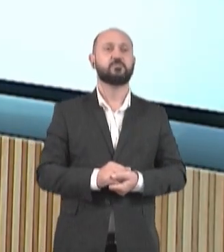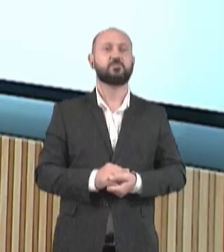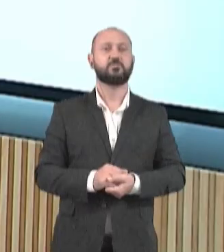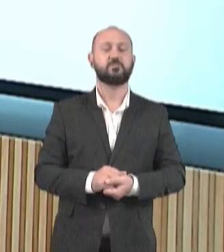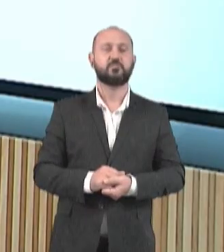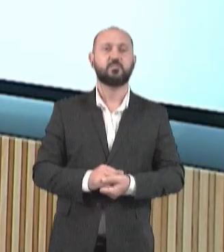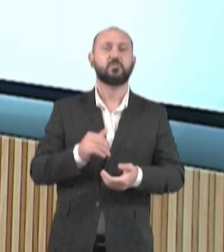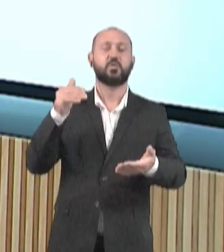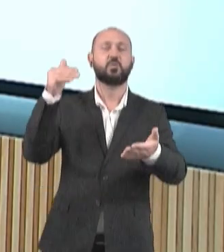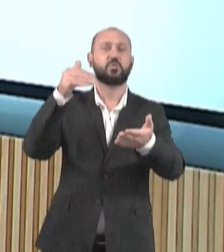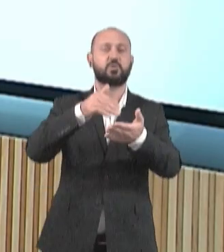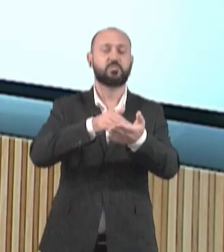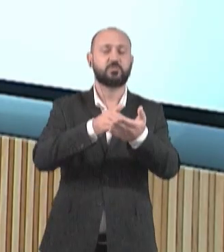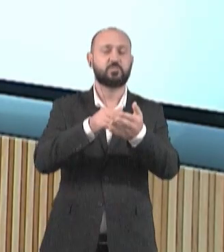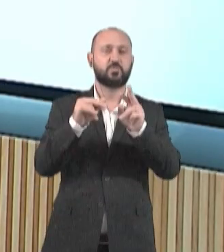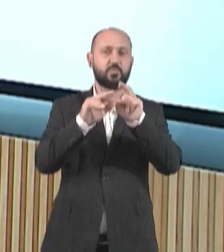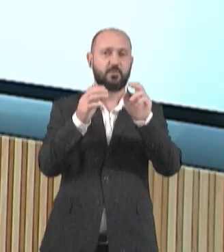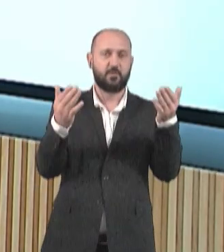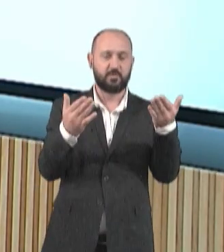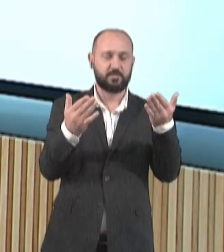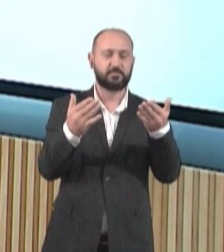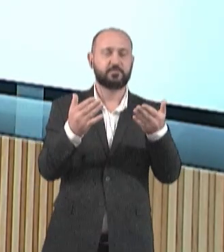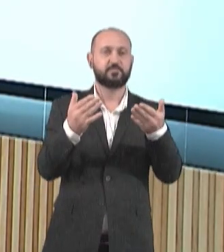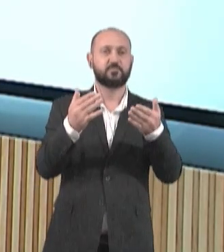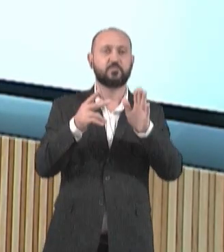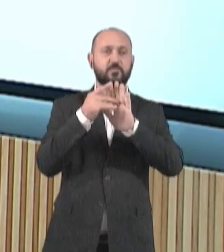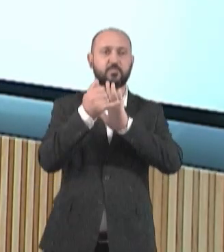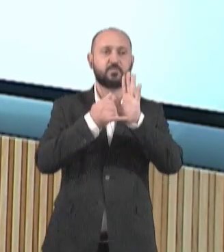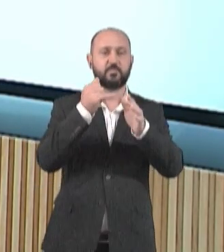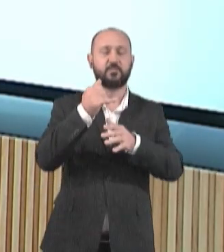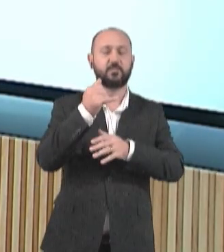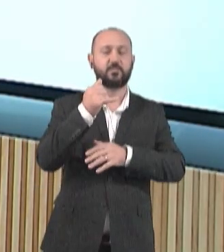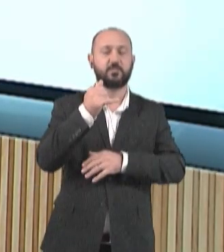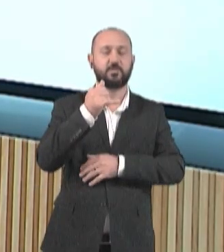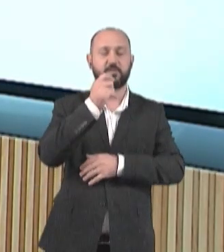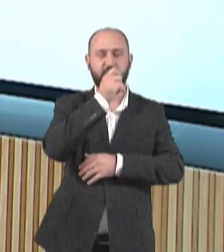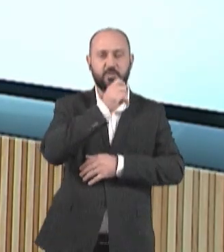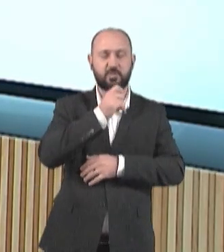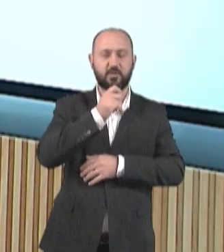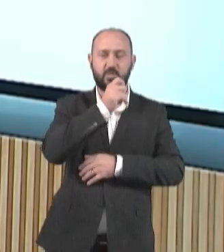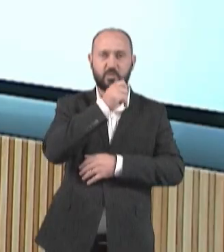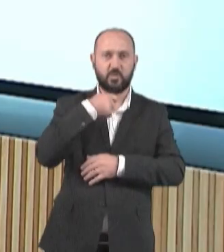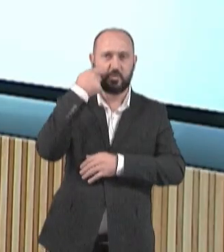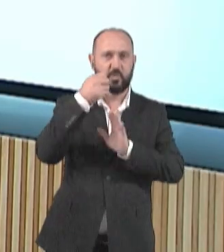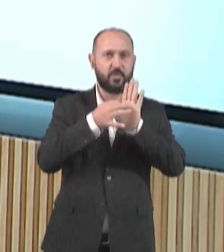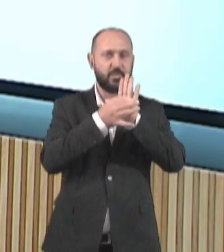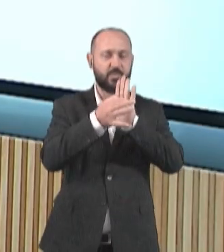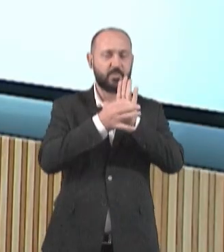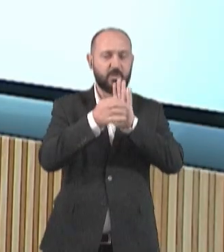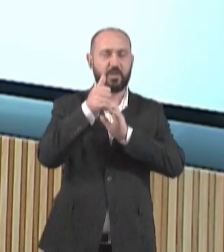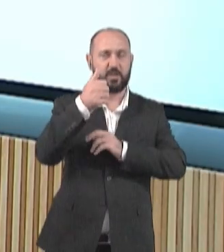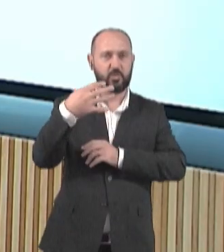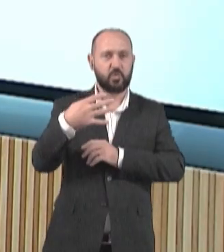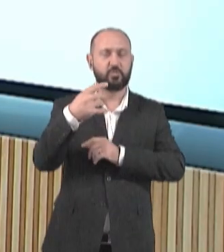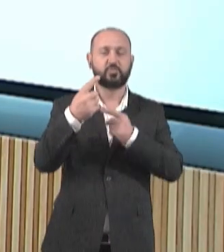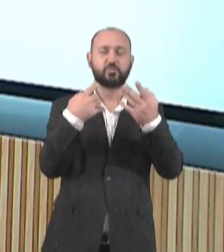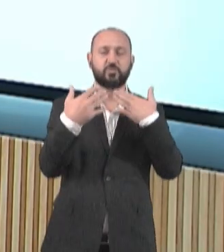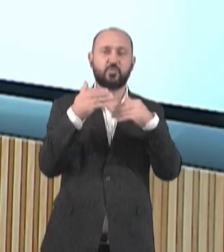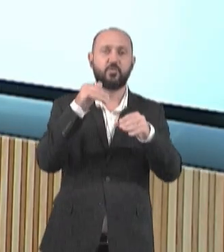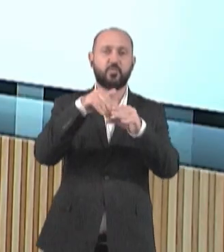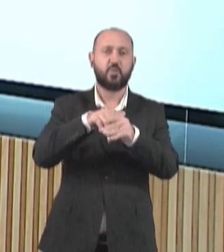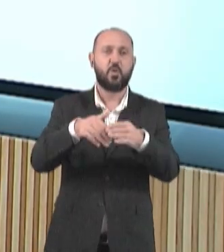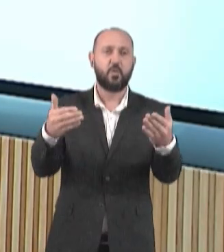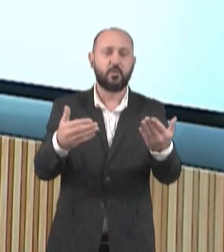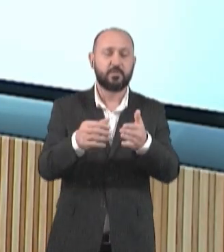E o último item da pauta de hoje, projeto de lei de número 14, o autor é o deputado Antônio Vaz, matéria discutida,